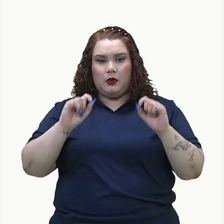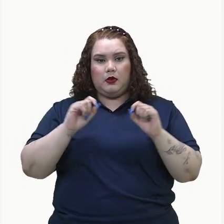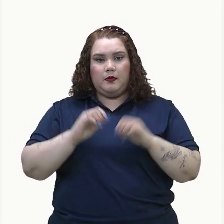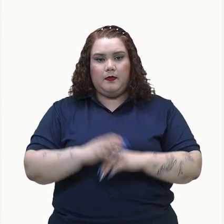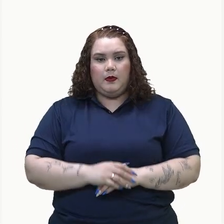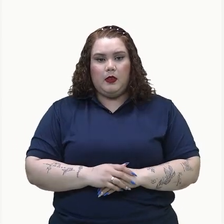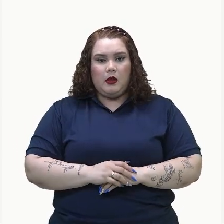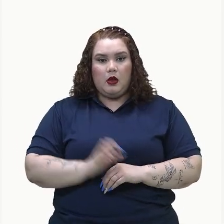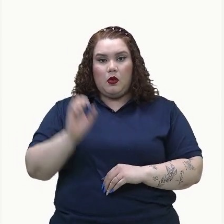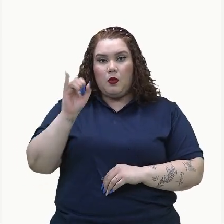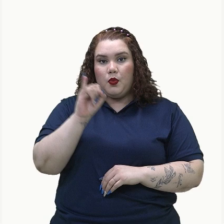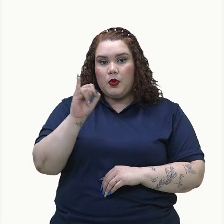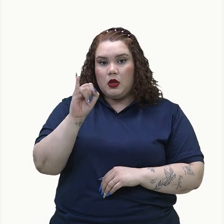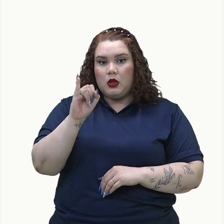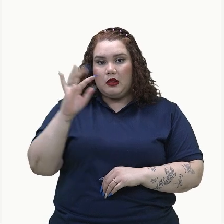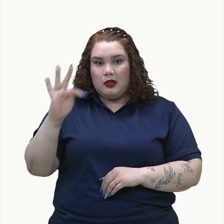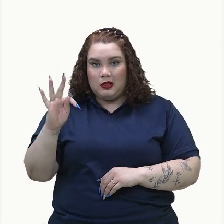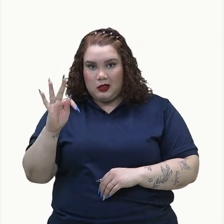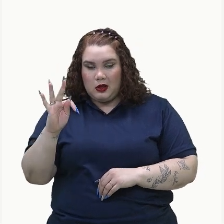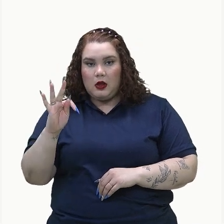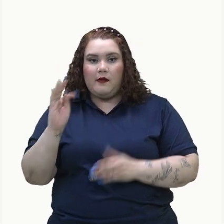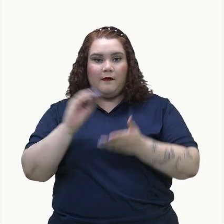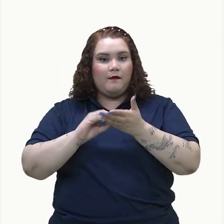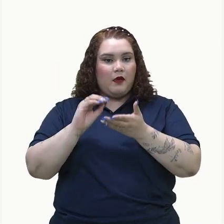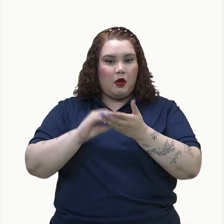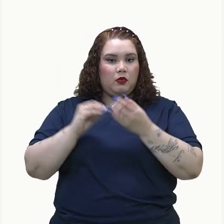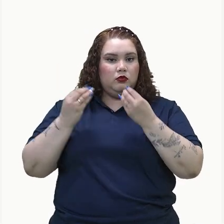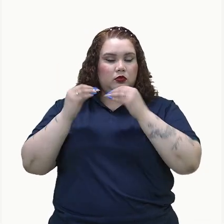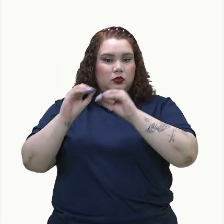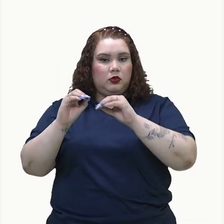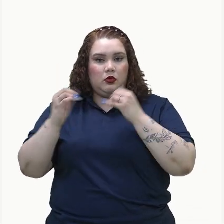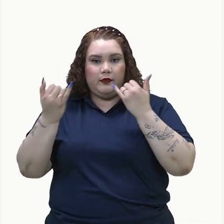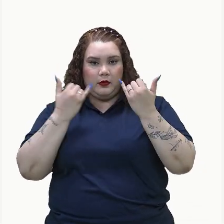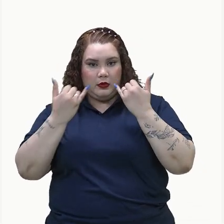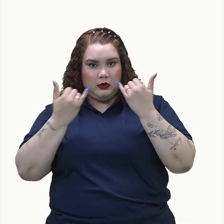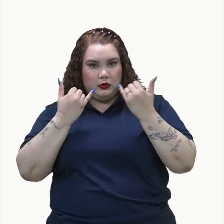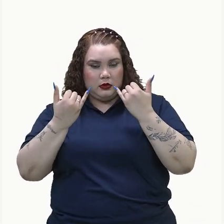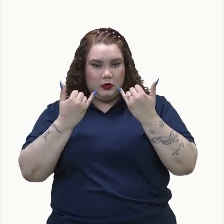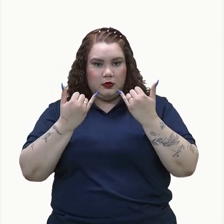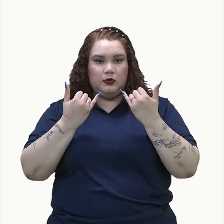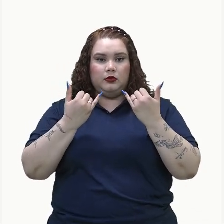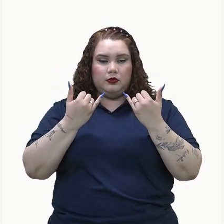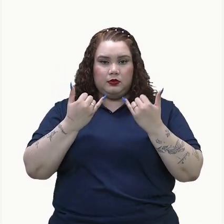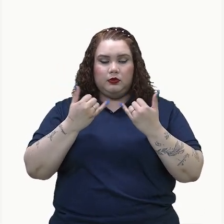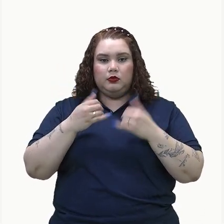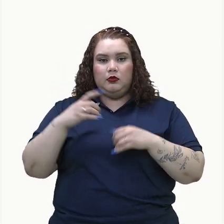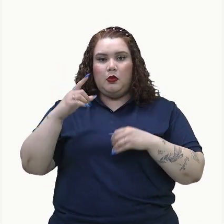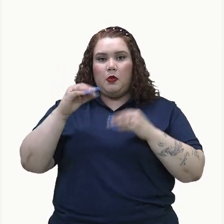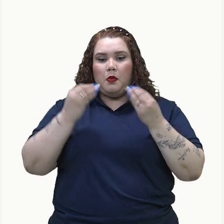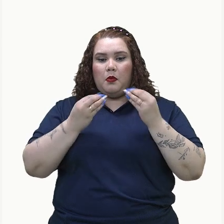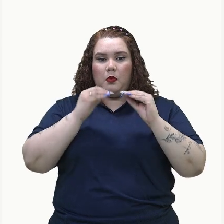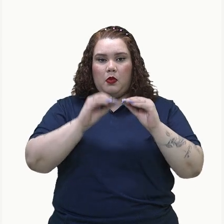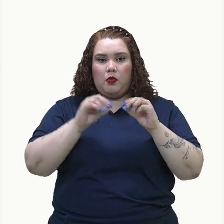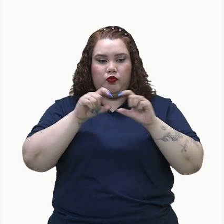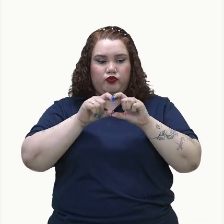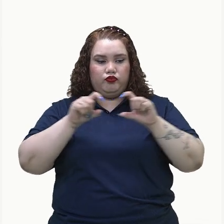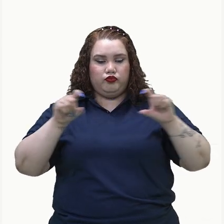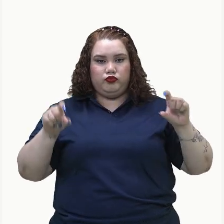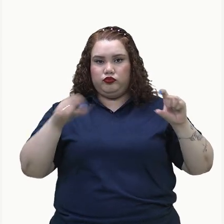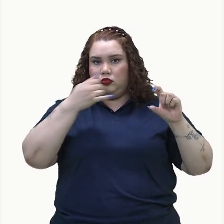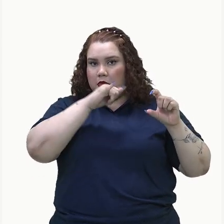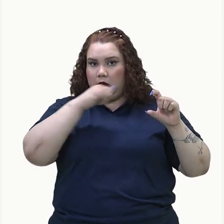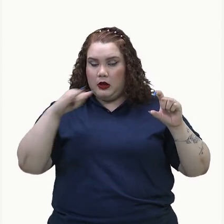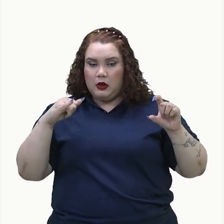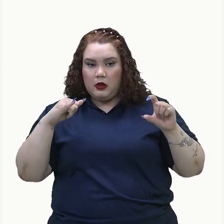que é a corrente que está faltando aqui, a corrente I, né? Porque essa aqui é a corrente total, é a corrente que passa pela bateria, pelo